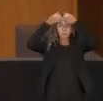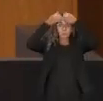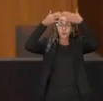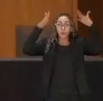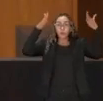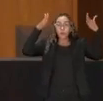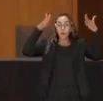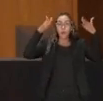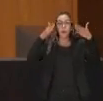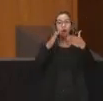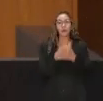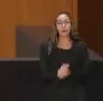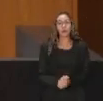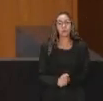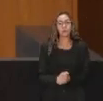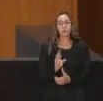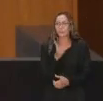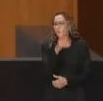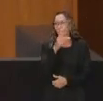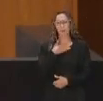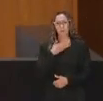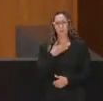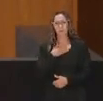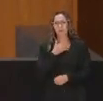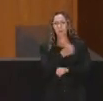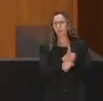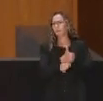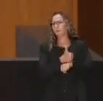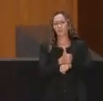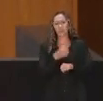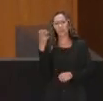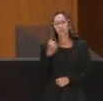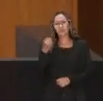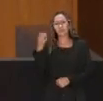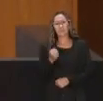pai. Vai ter uma vida sofrida.